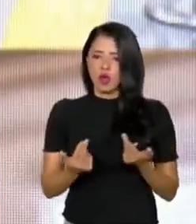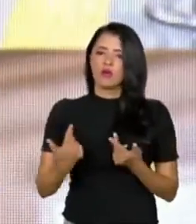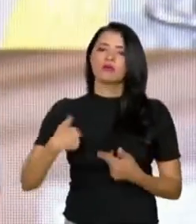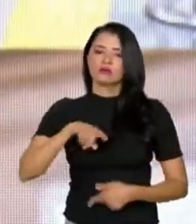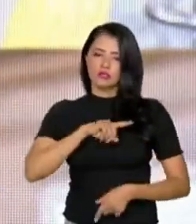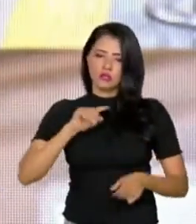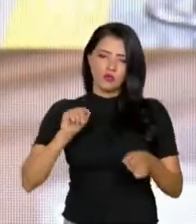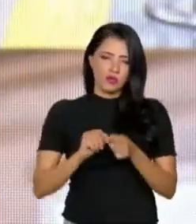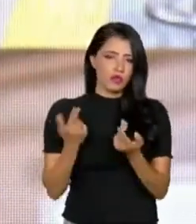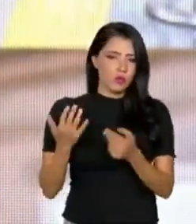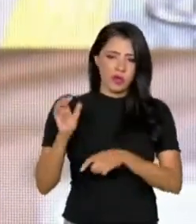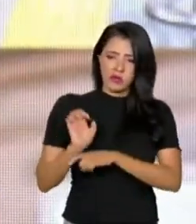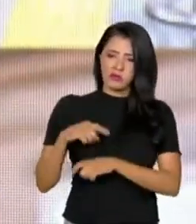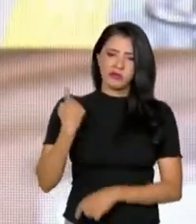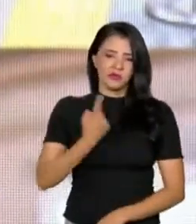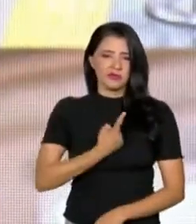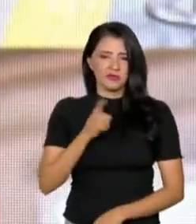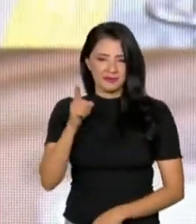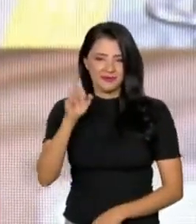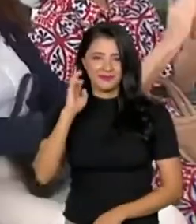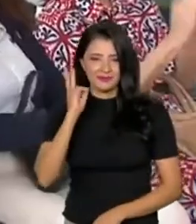mesma forma no nosso estado.